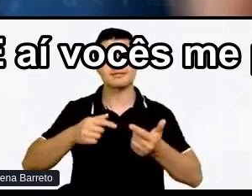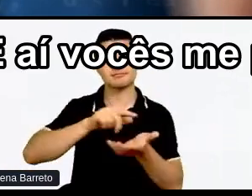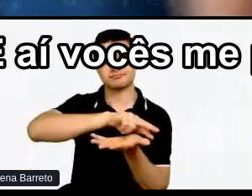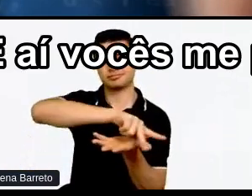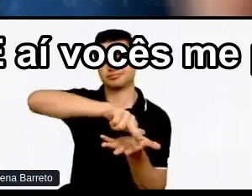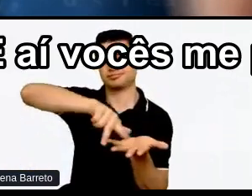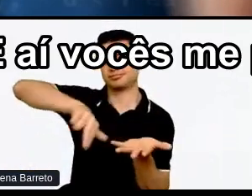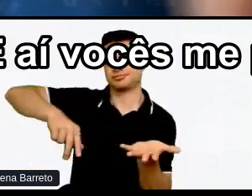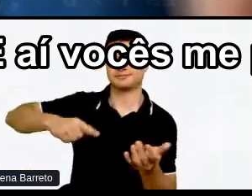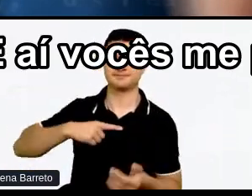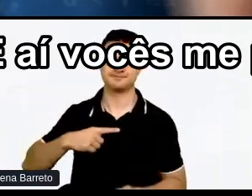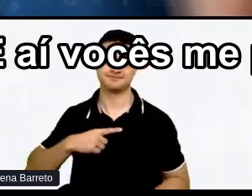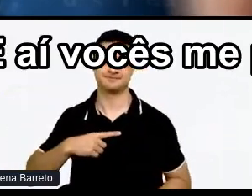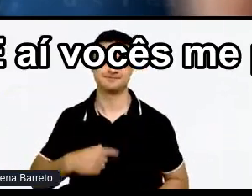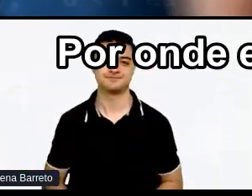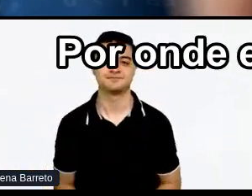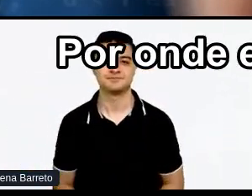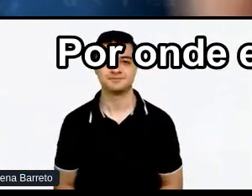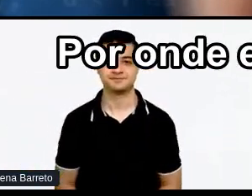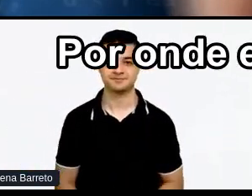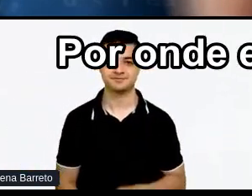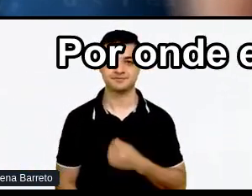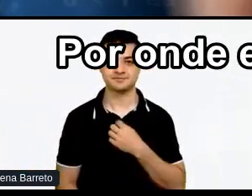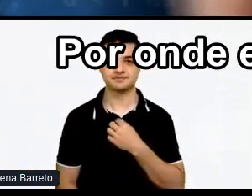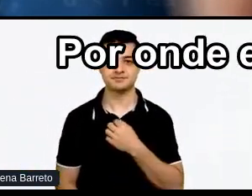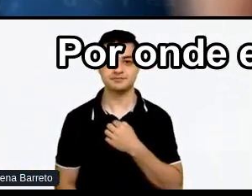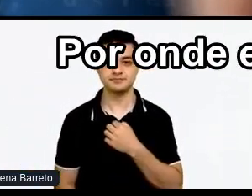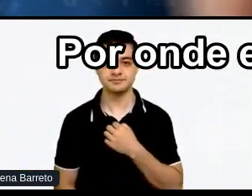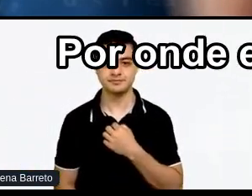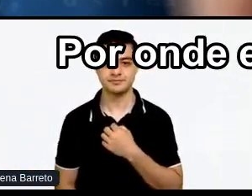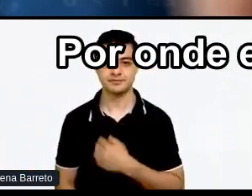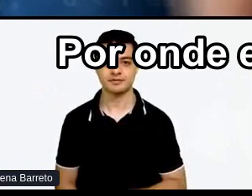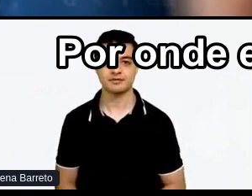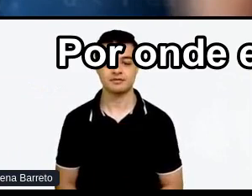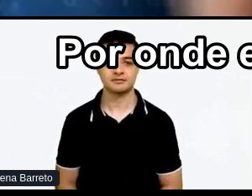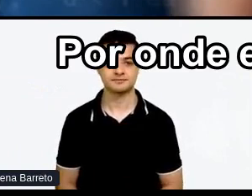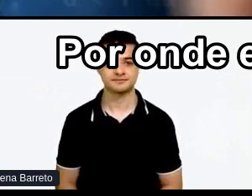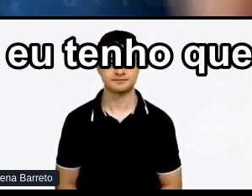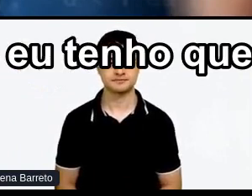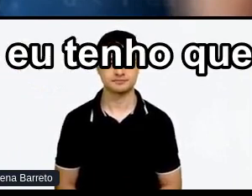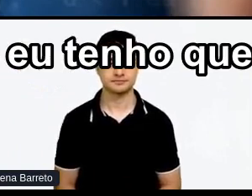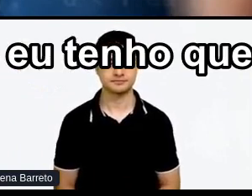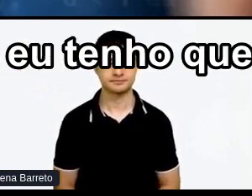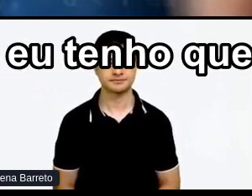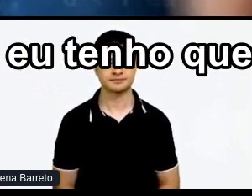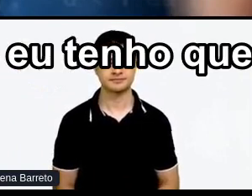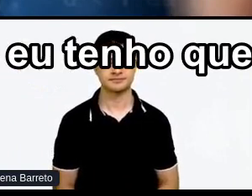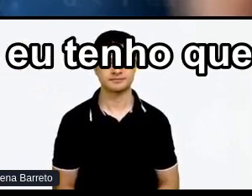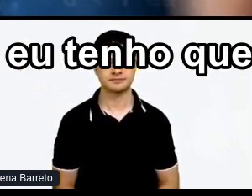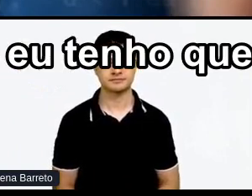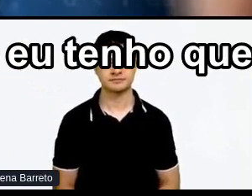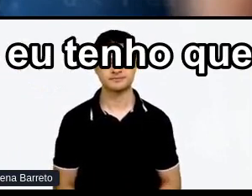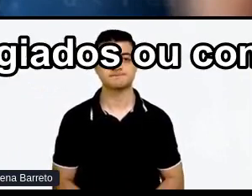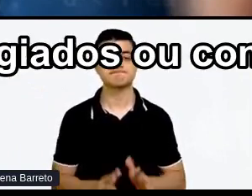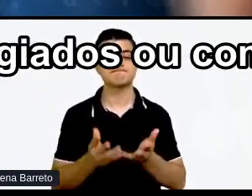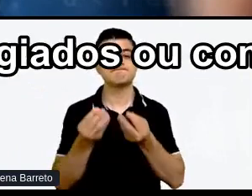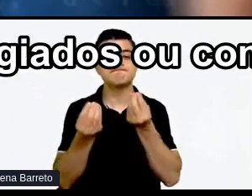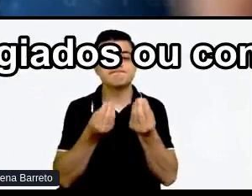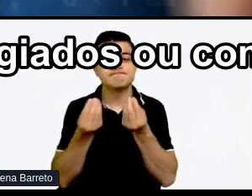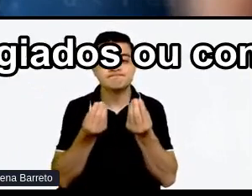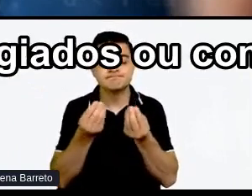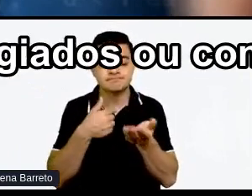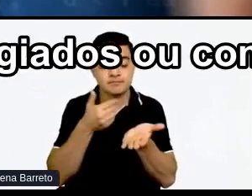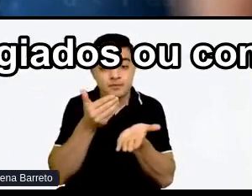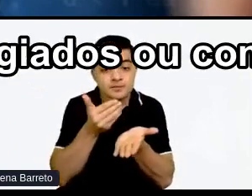E aí vocês me perguntam, né? Por onde eu começo? O que eu tenho que fazer para